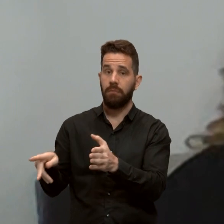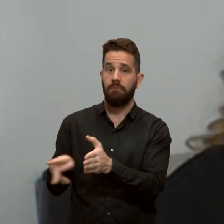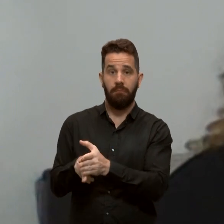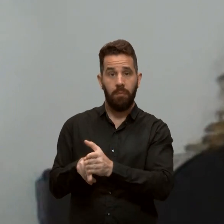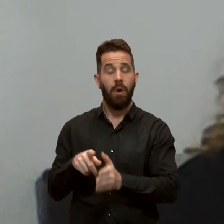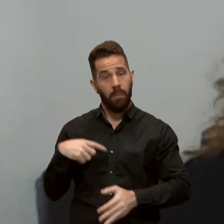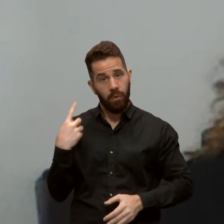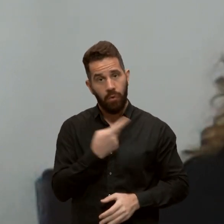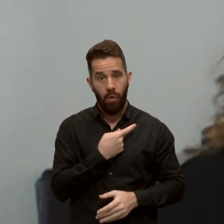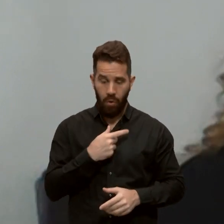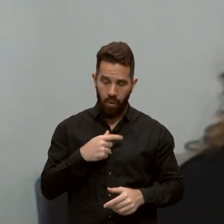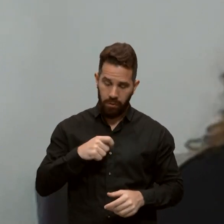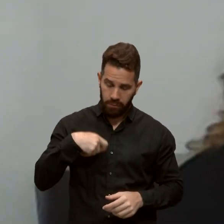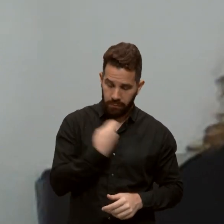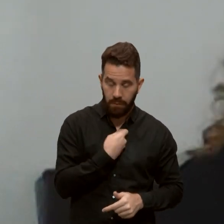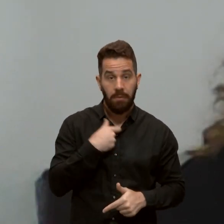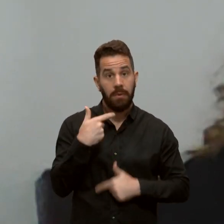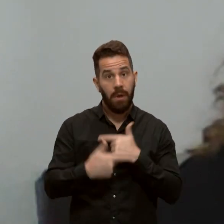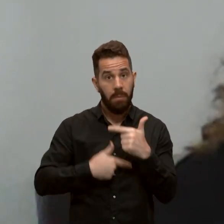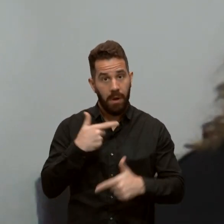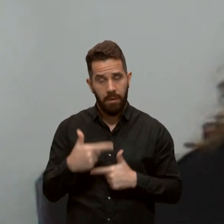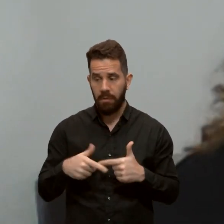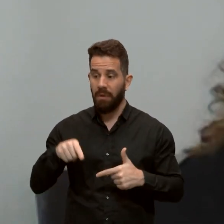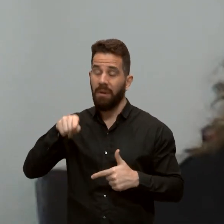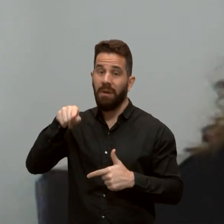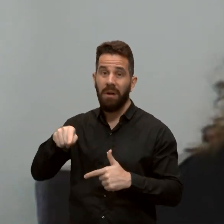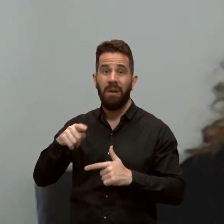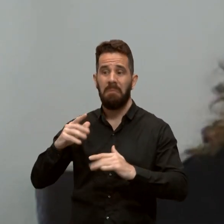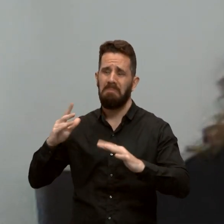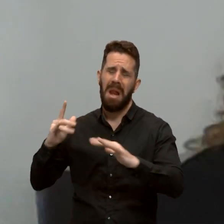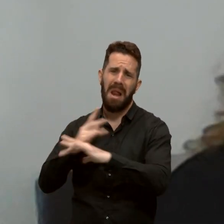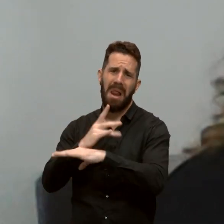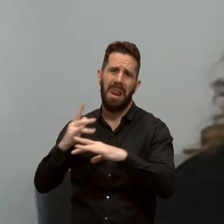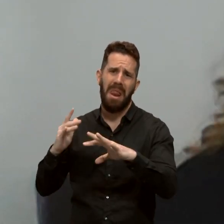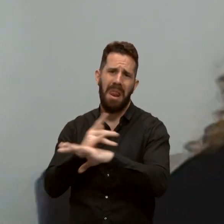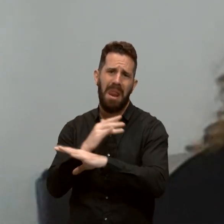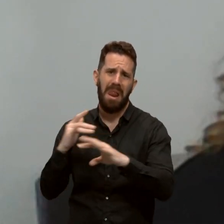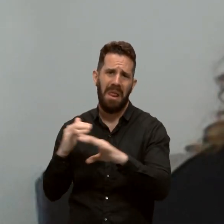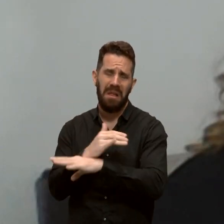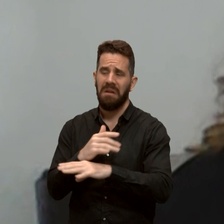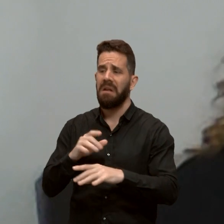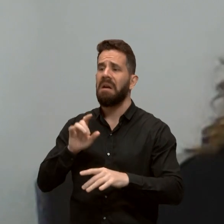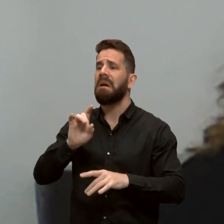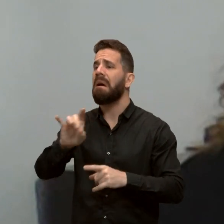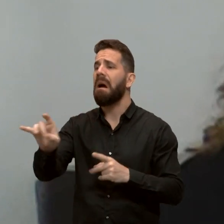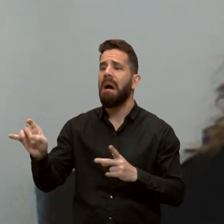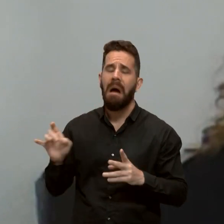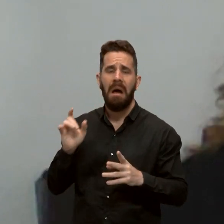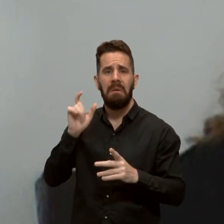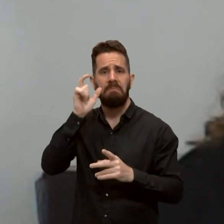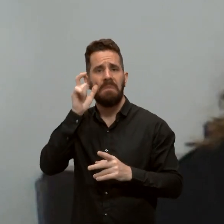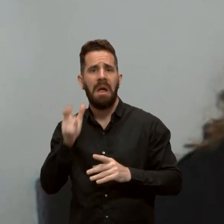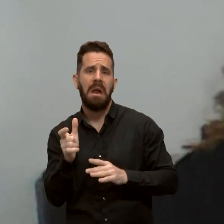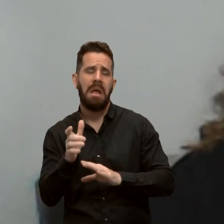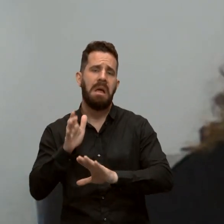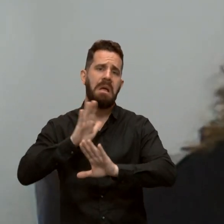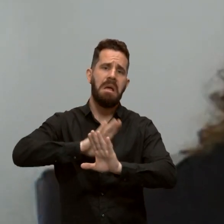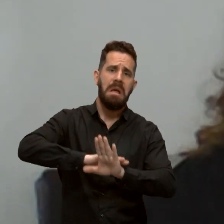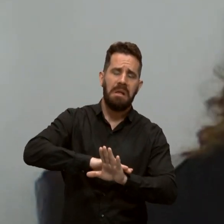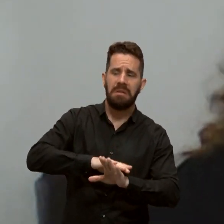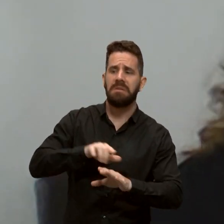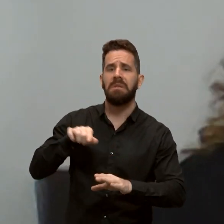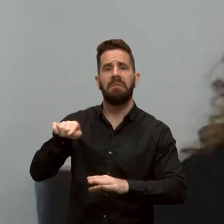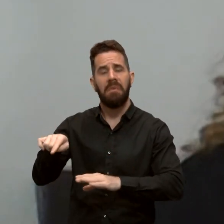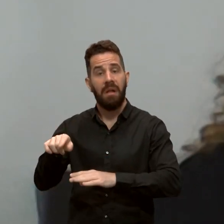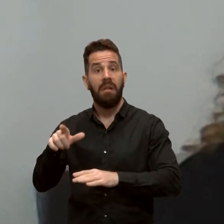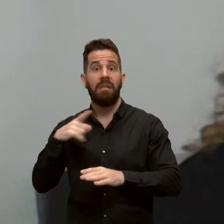e trabalhadoras, um lugar onde circulam centenas de pessoas com os diversos interesses, um lugar que tem à sua frente a